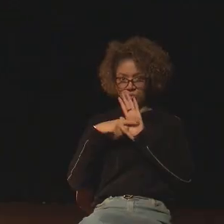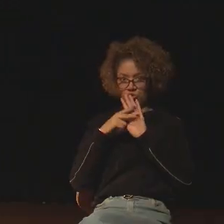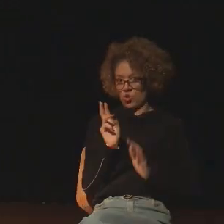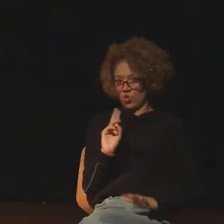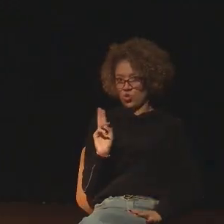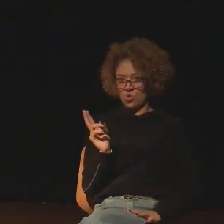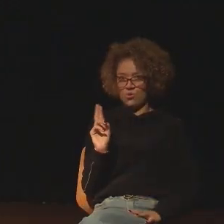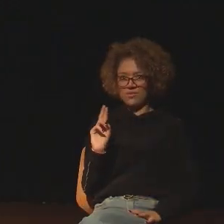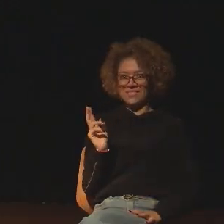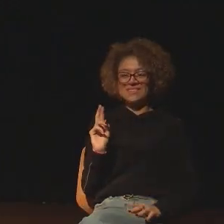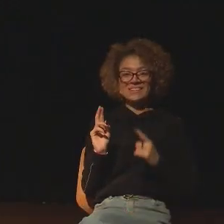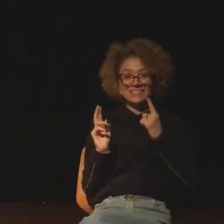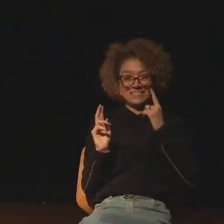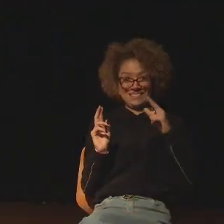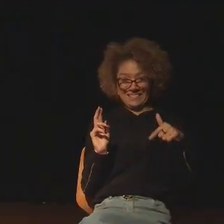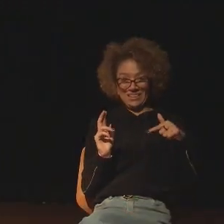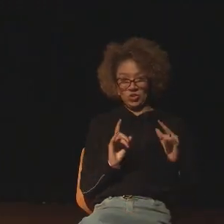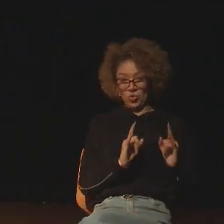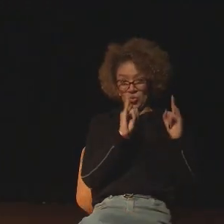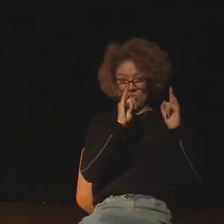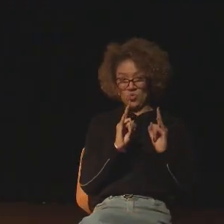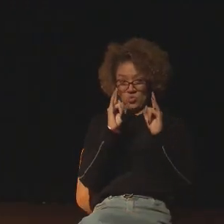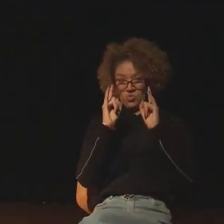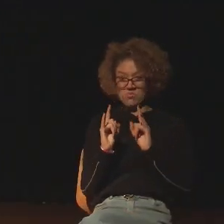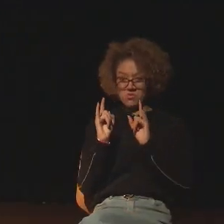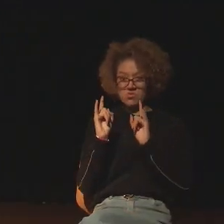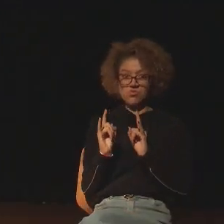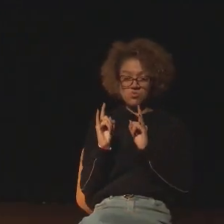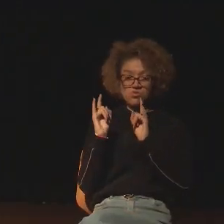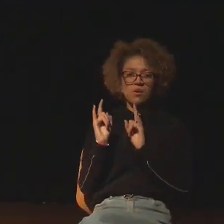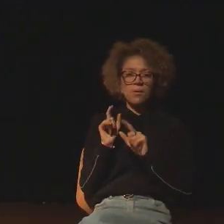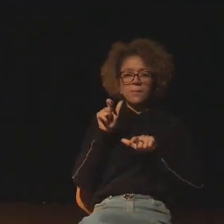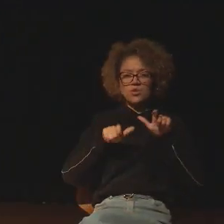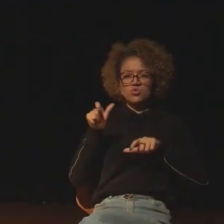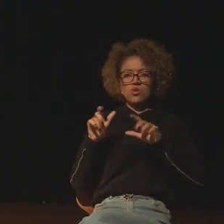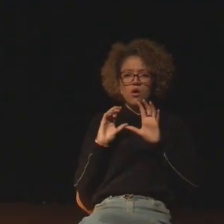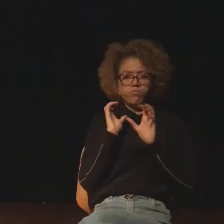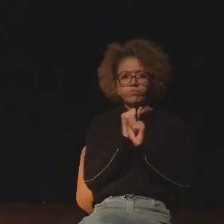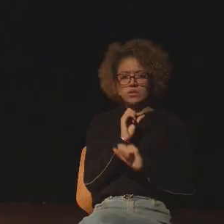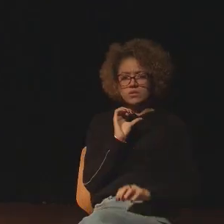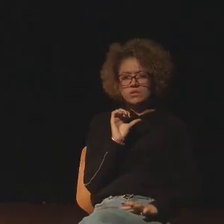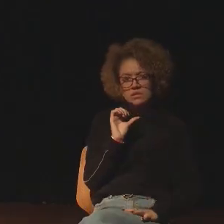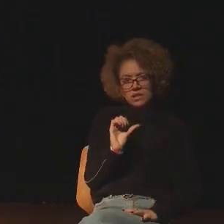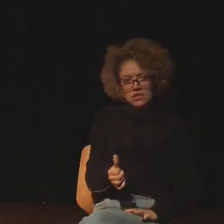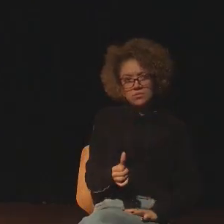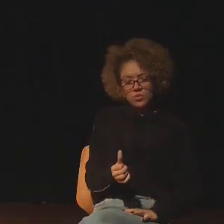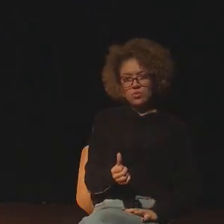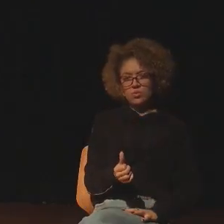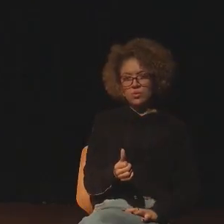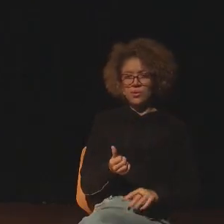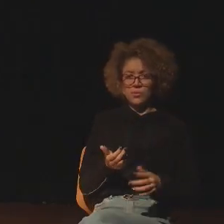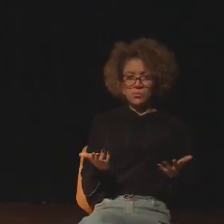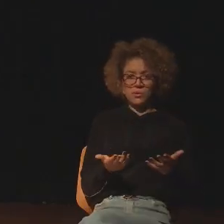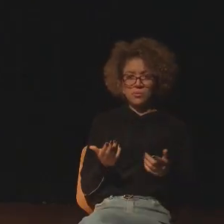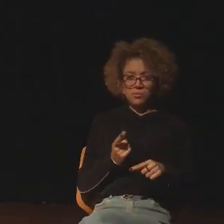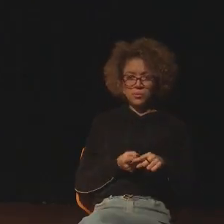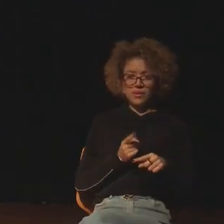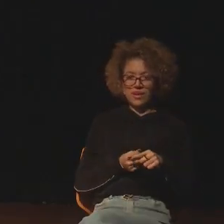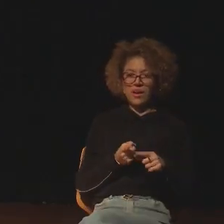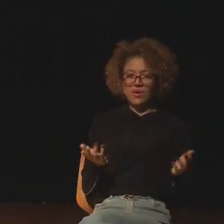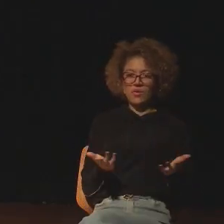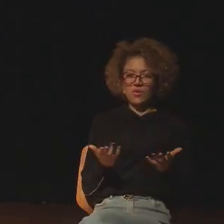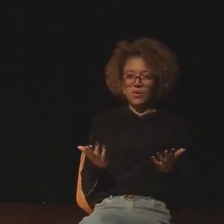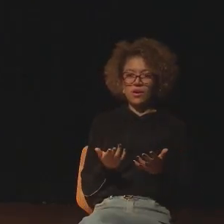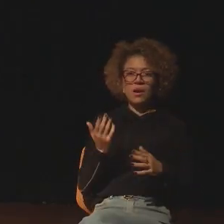condomínios residenciais da Avenida, onde moram 6.000 pessoas, para lidar com a questão da poluição sonora que vem acontecendo na Avenida